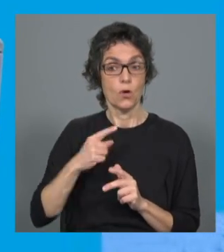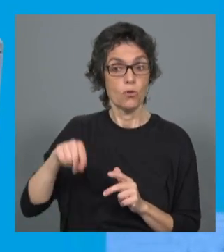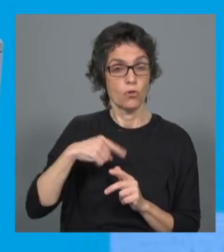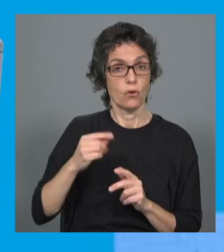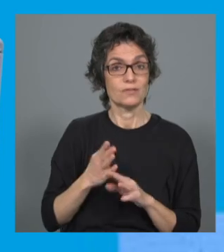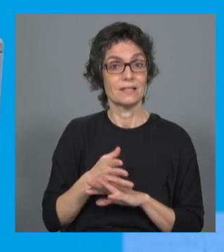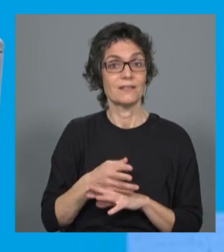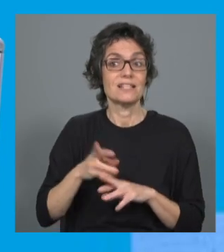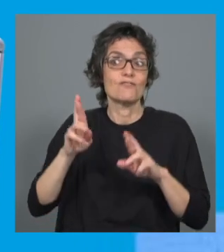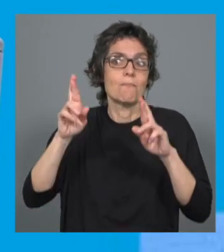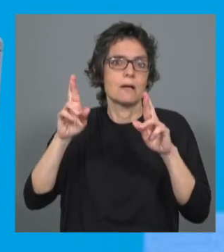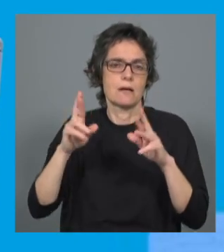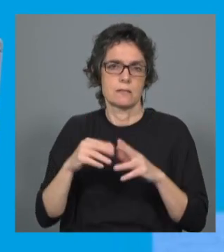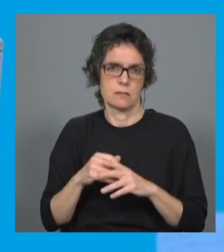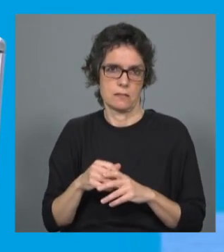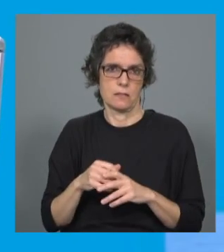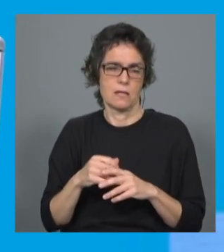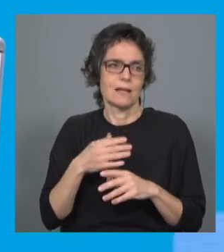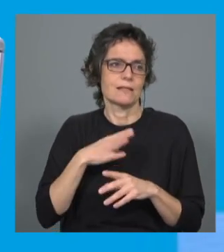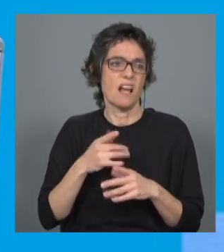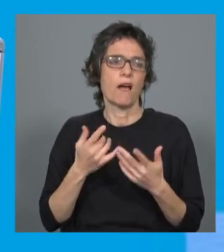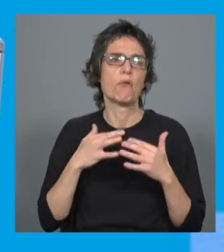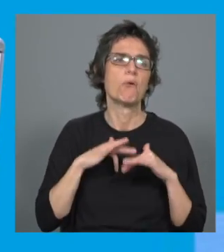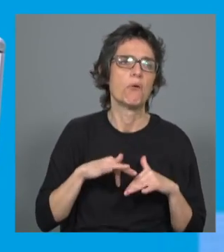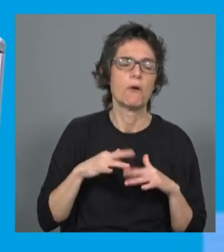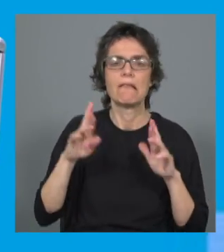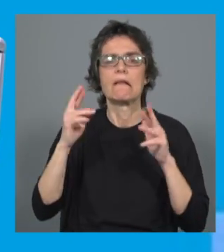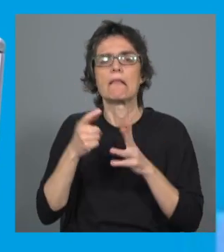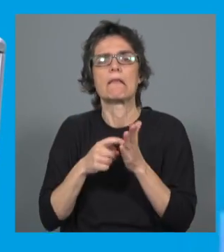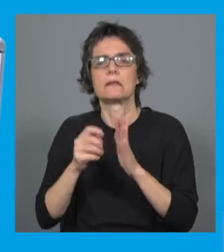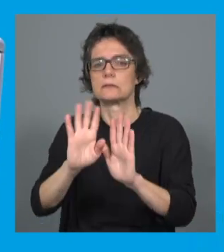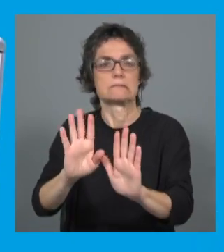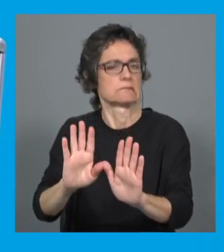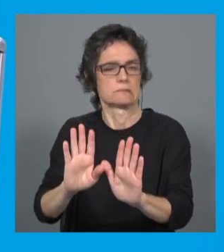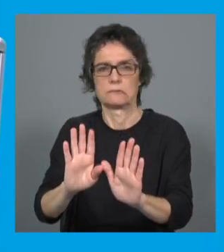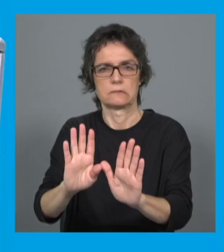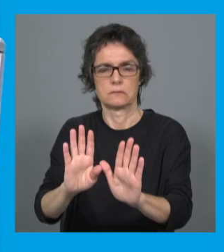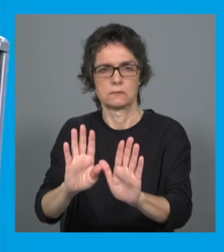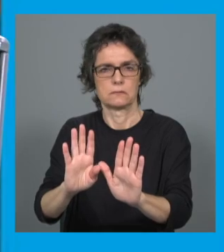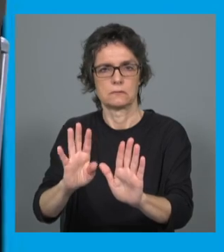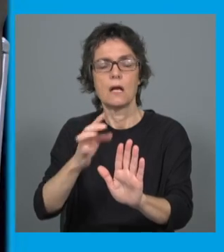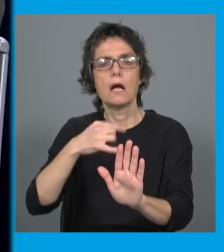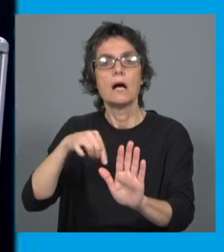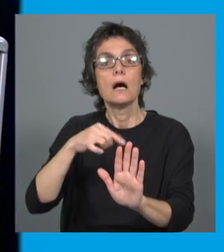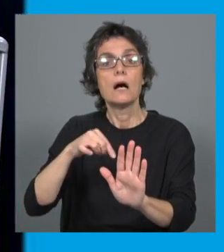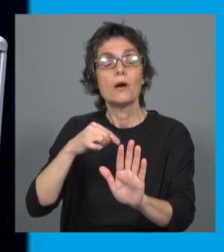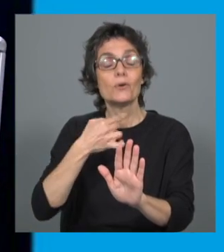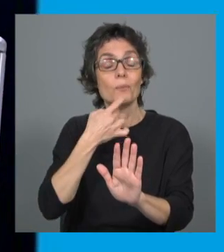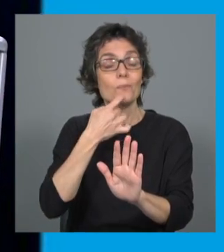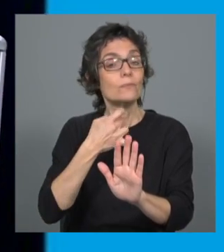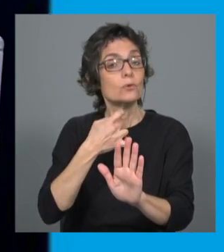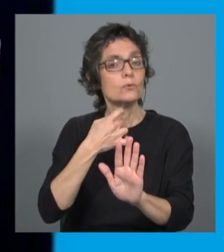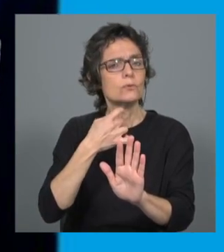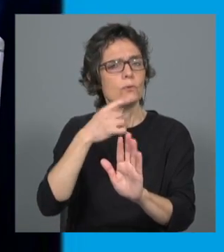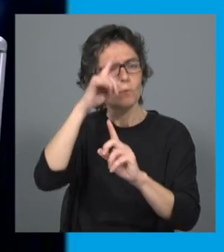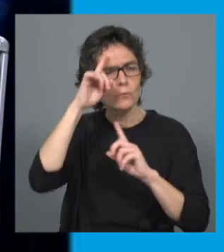foi só dizer que estamos desanimados e precisamos de esperança, precisamos de nos animar, não. Foi como é que eu, aluno, como é que eu, professor, no meu meio, na